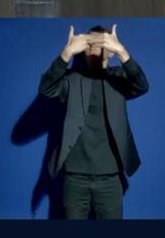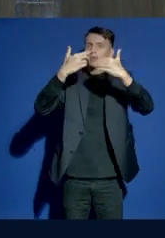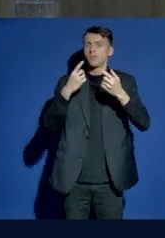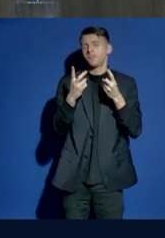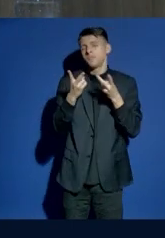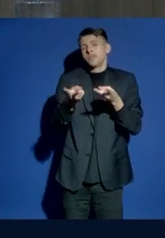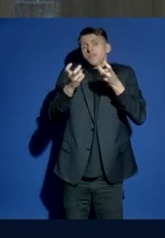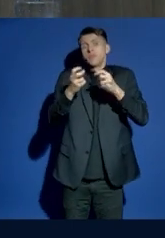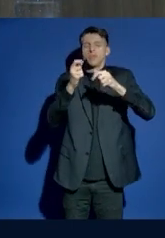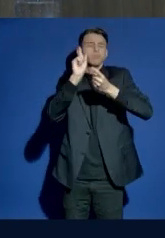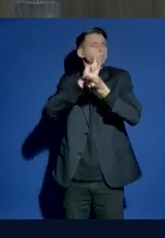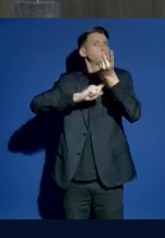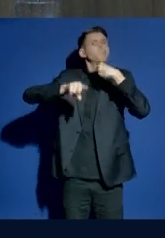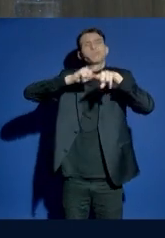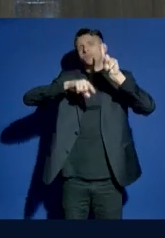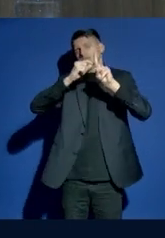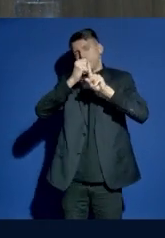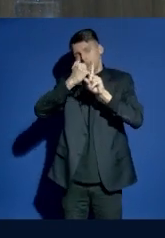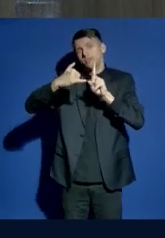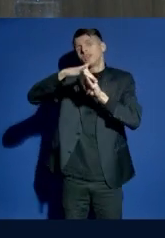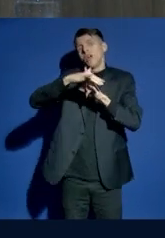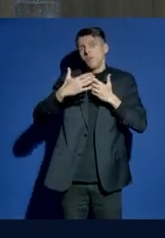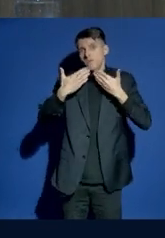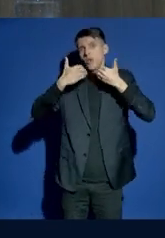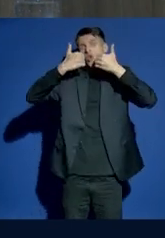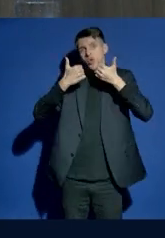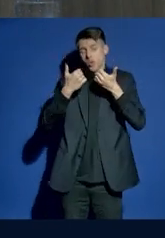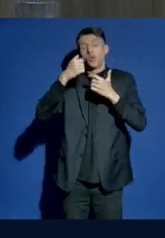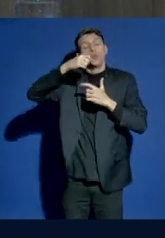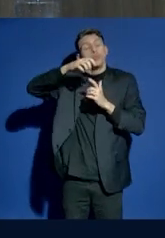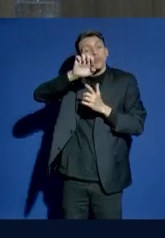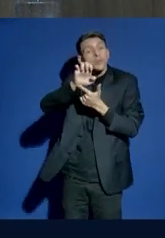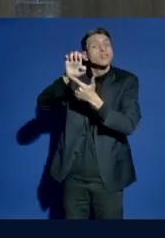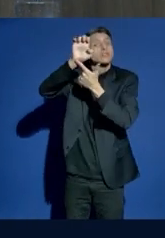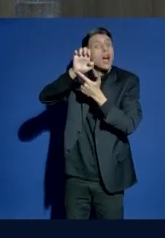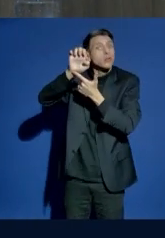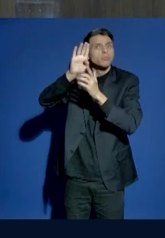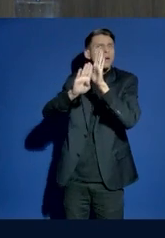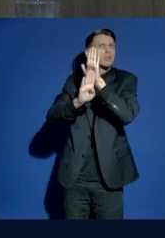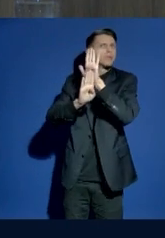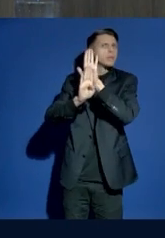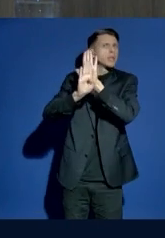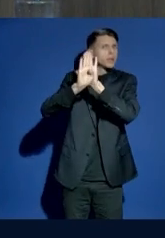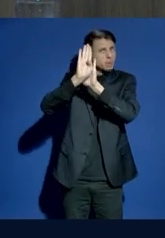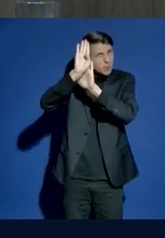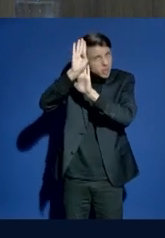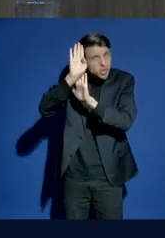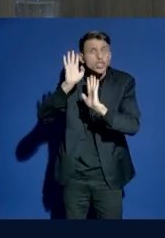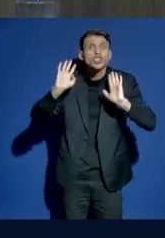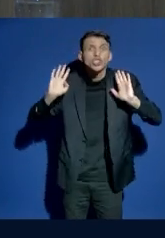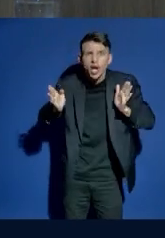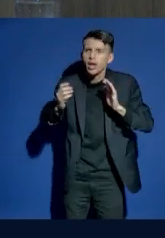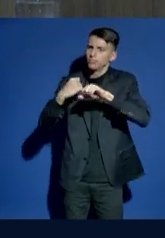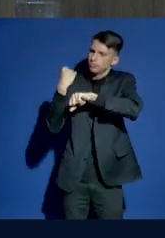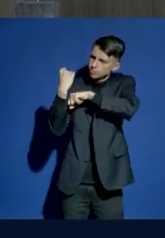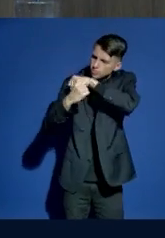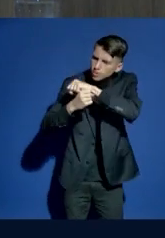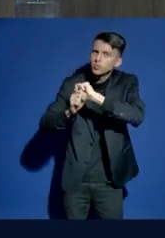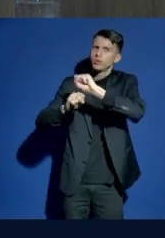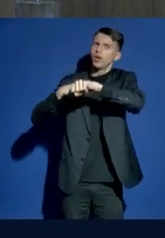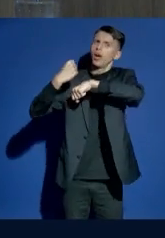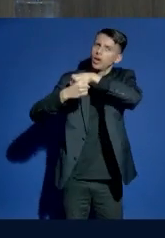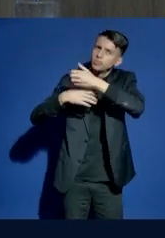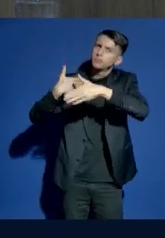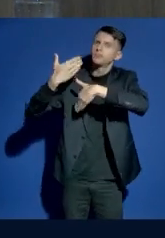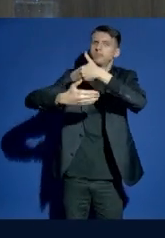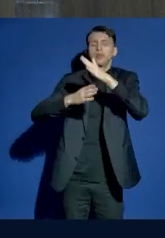viu uma transformação econômico-social enorme num estado que já cresce a dois dígitos aí há muitos anos, mas que, com a